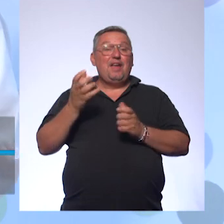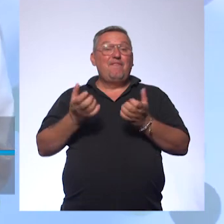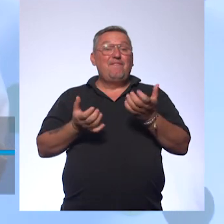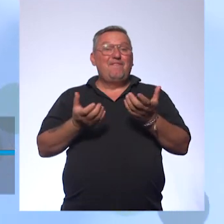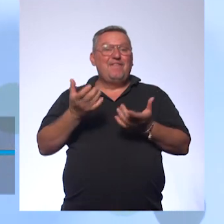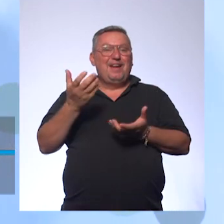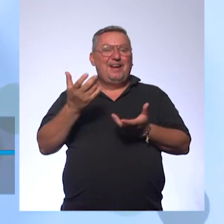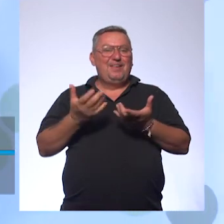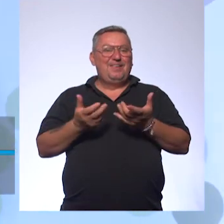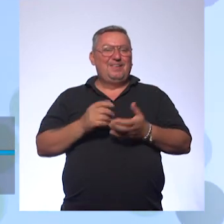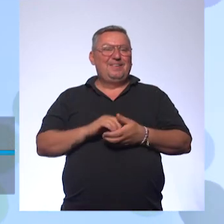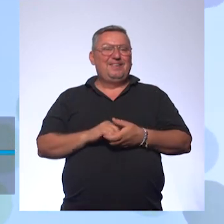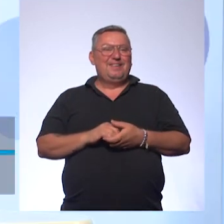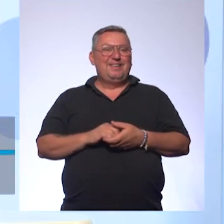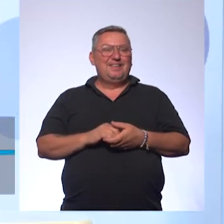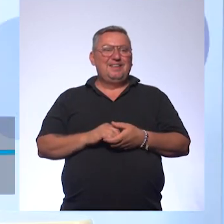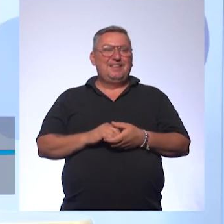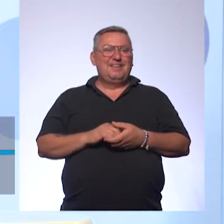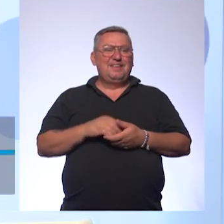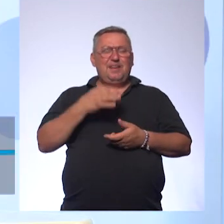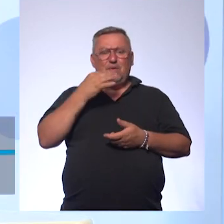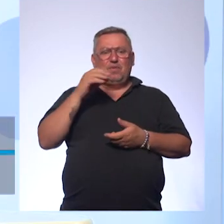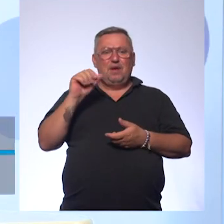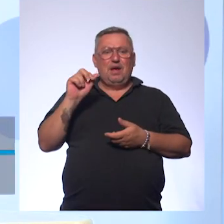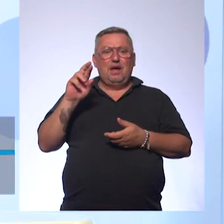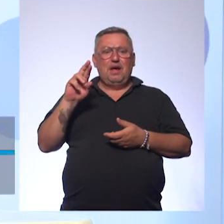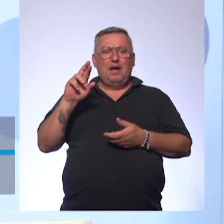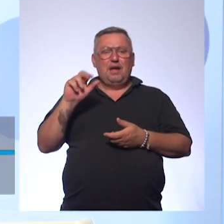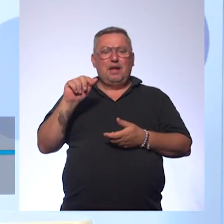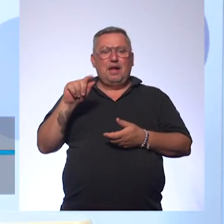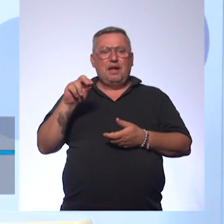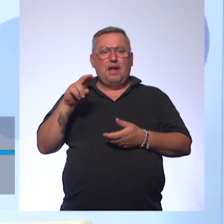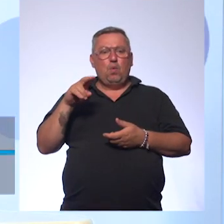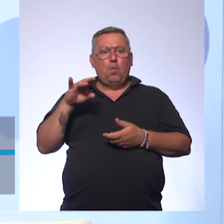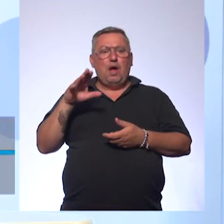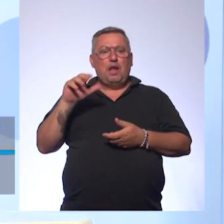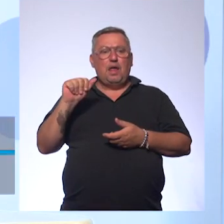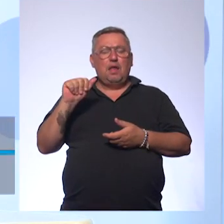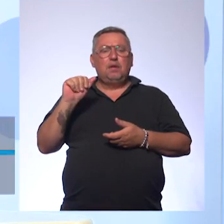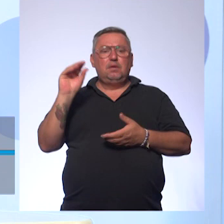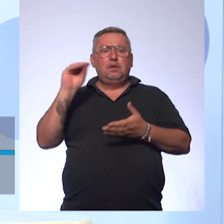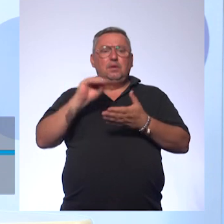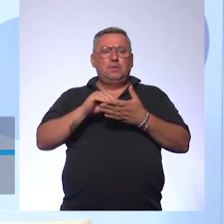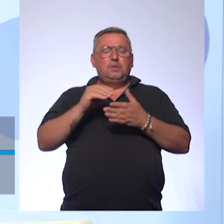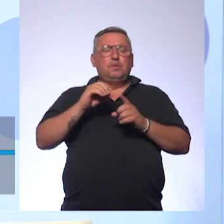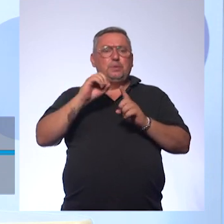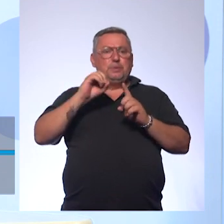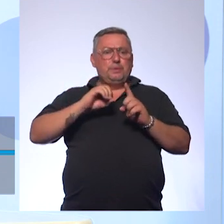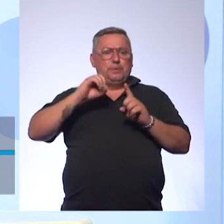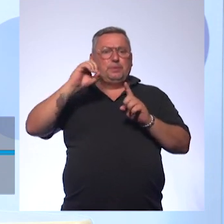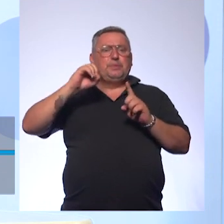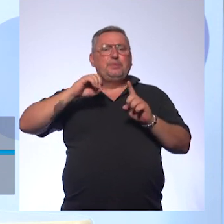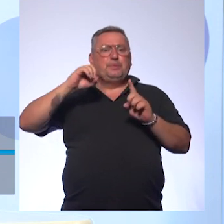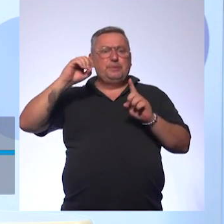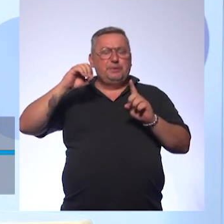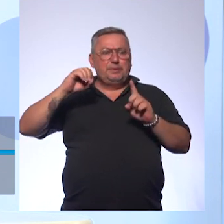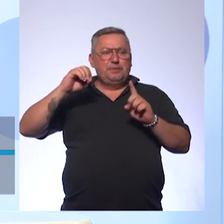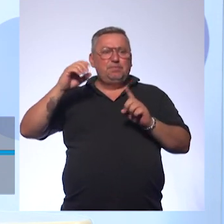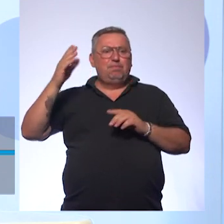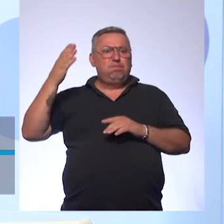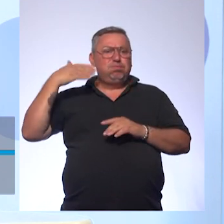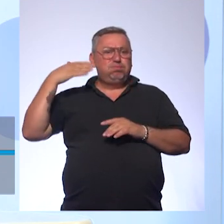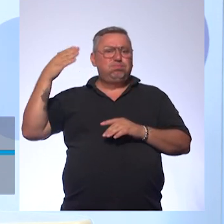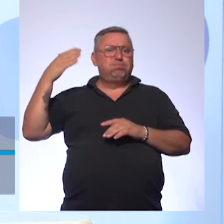está 33, e a gente está aqui, né, em São Paulo, que não está isso, não. Barueri também está quente, falou o